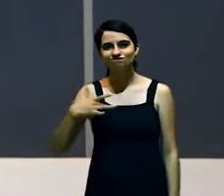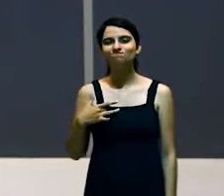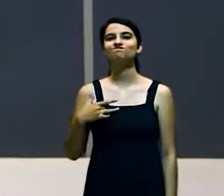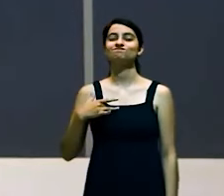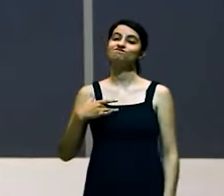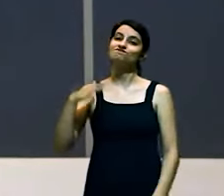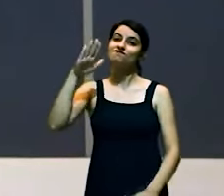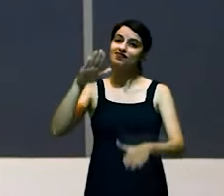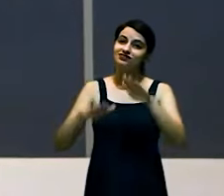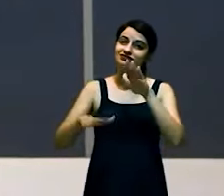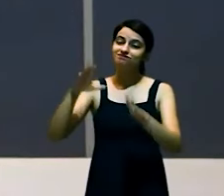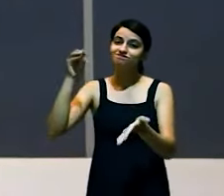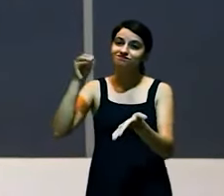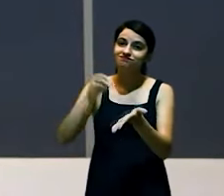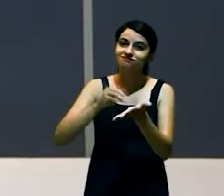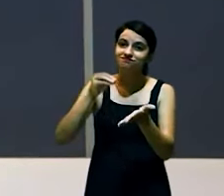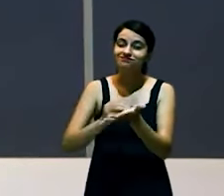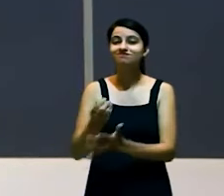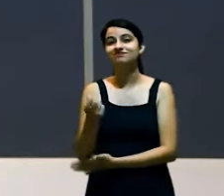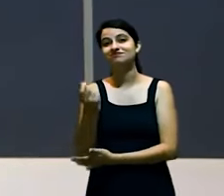nós estamos aqui.